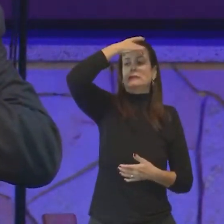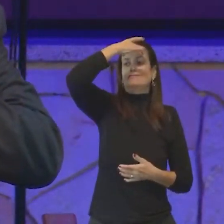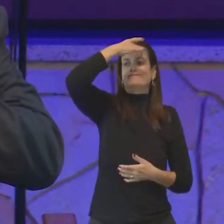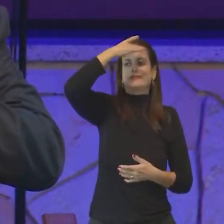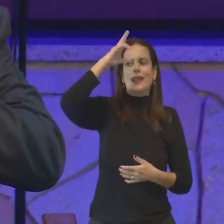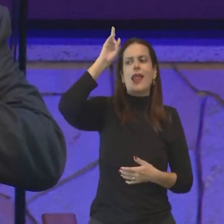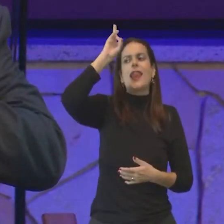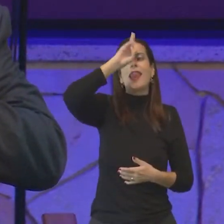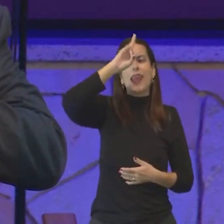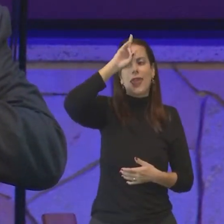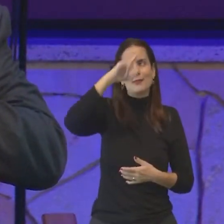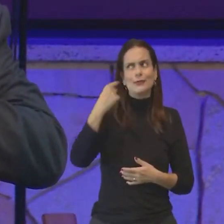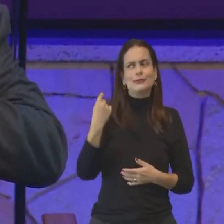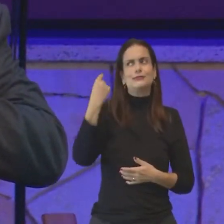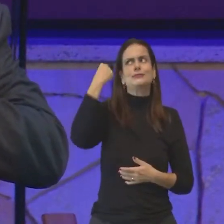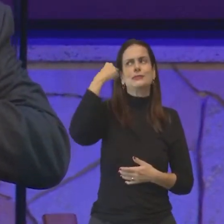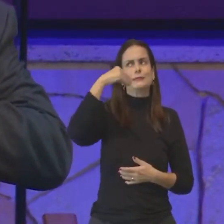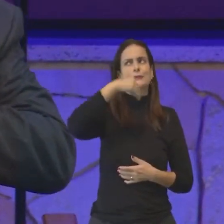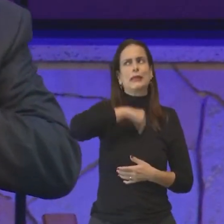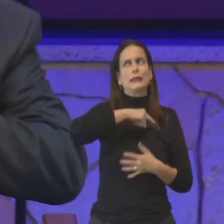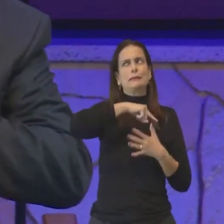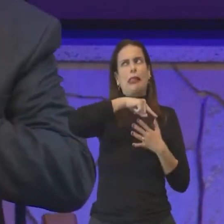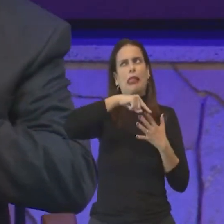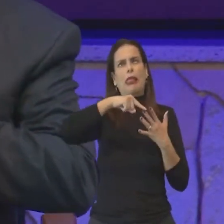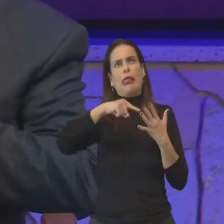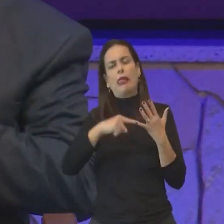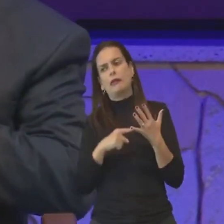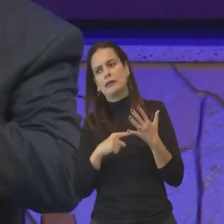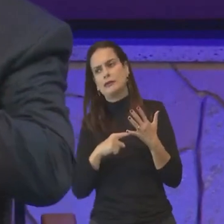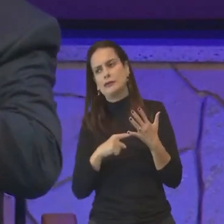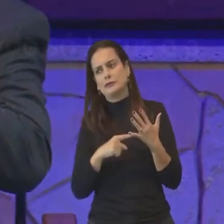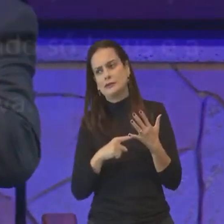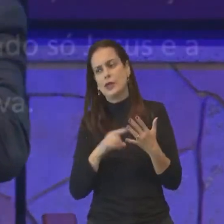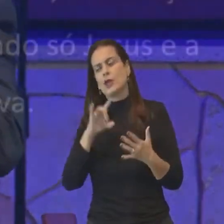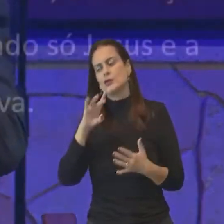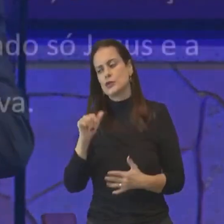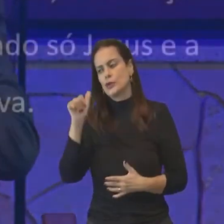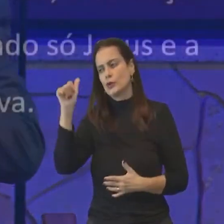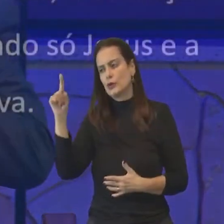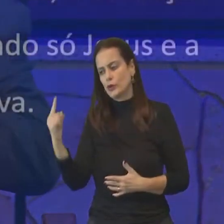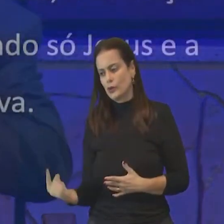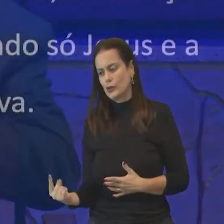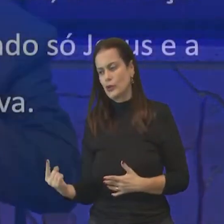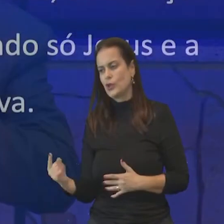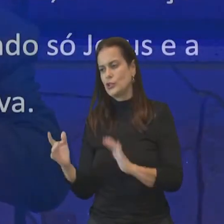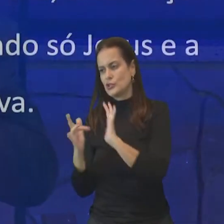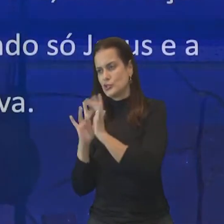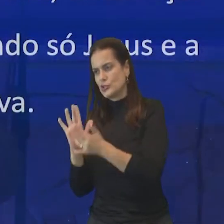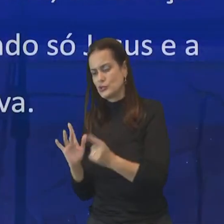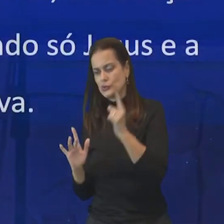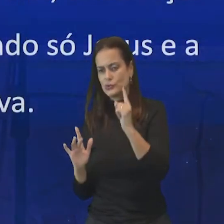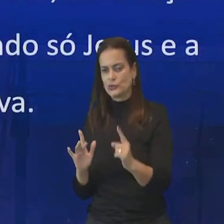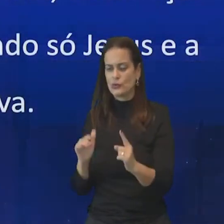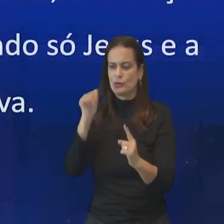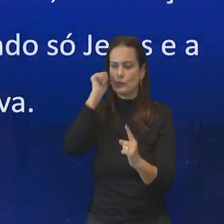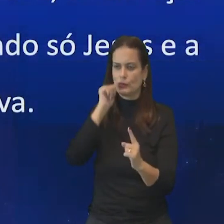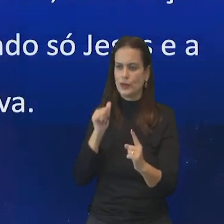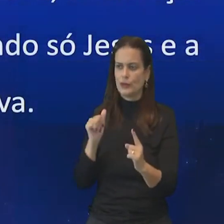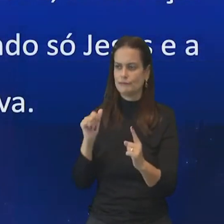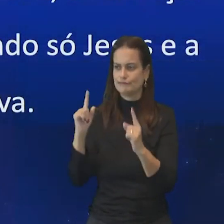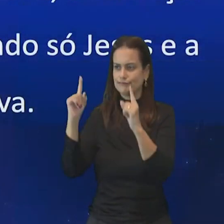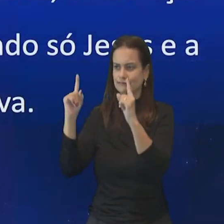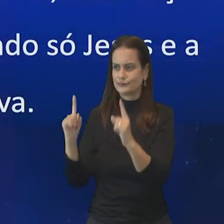lembra de muita coisa. Ficou só Jesus e a mulher, porque todos foram embora. E agora é